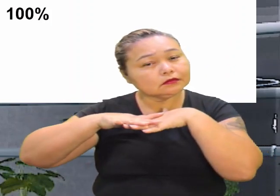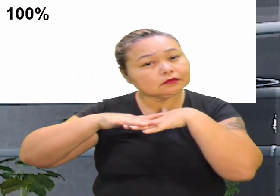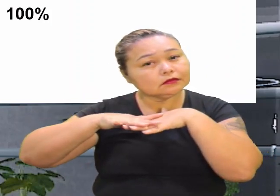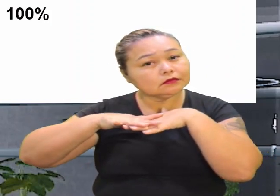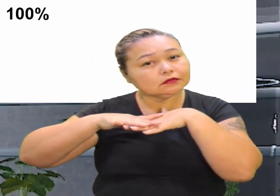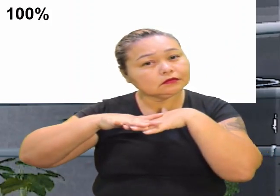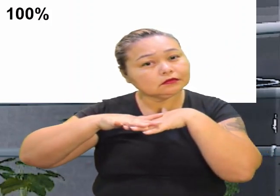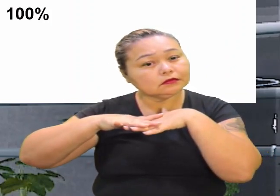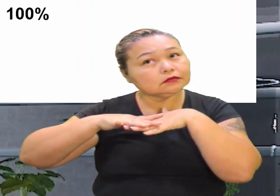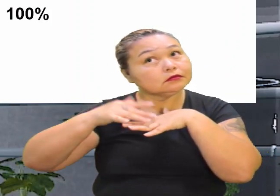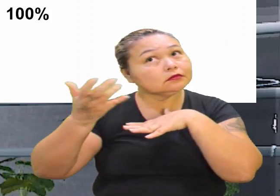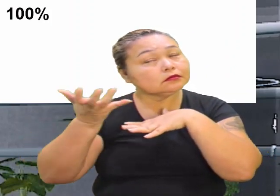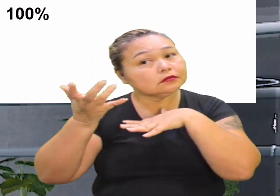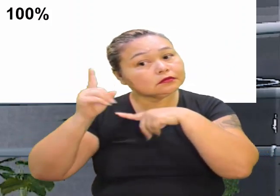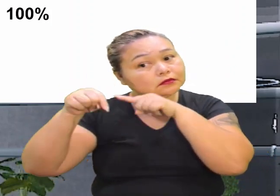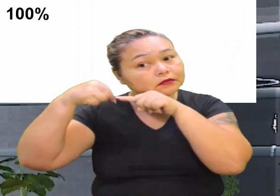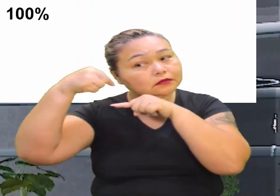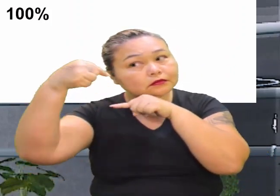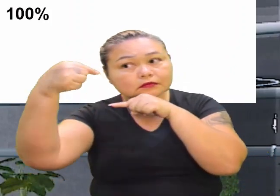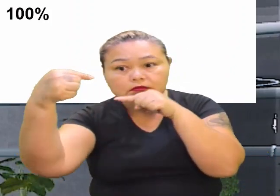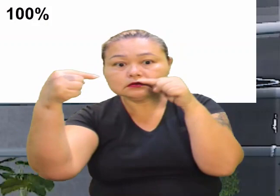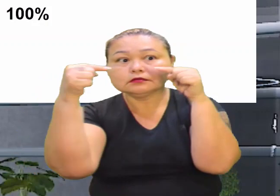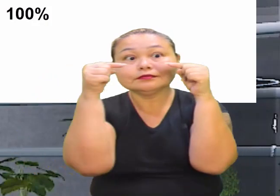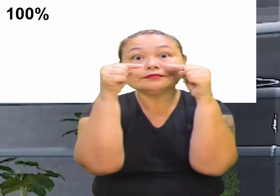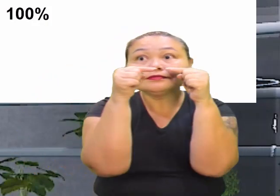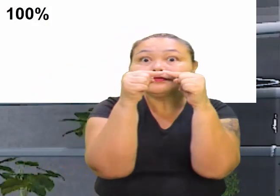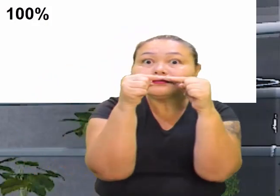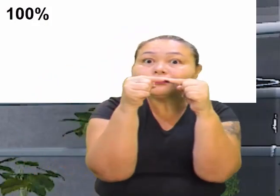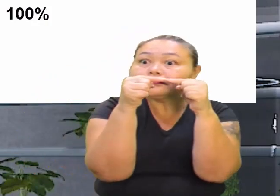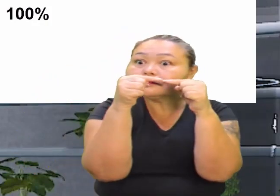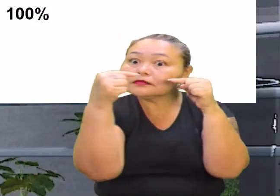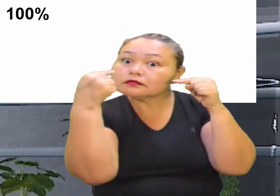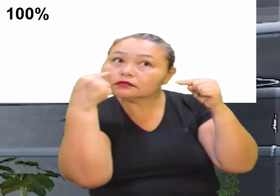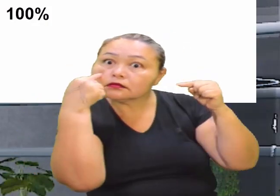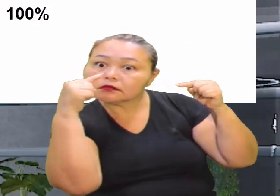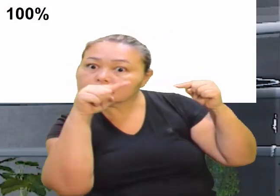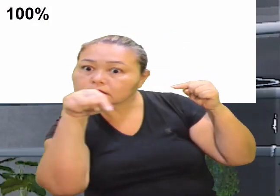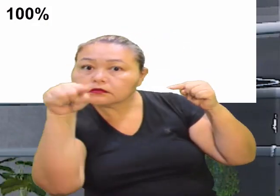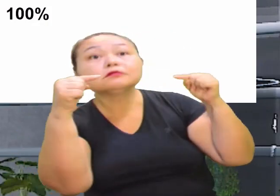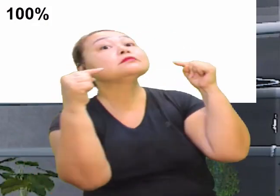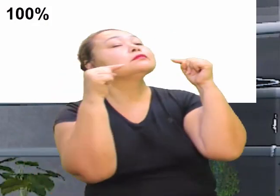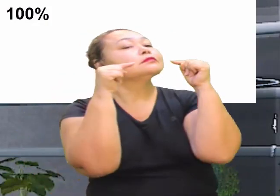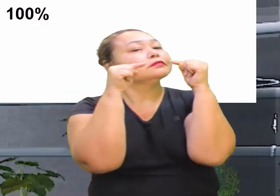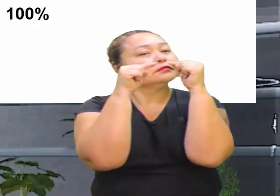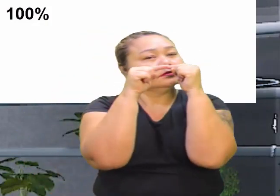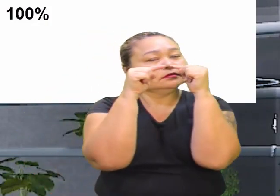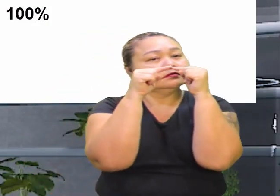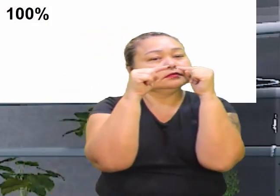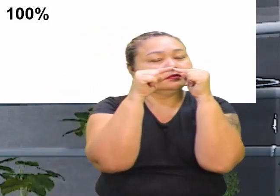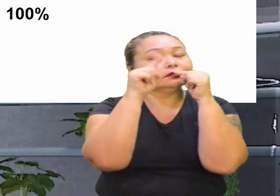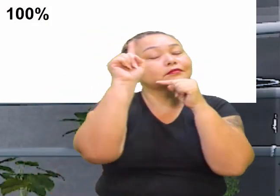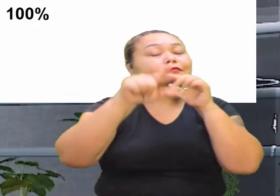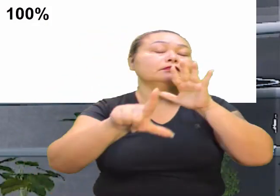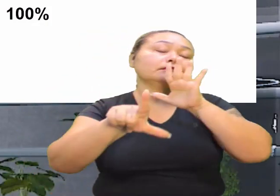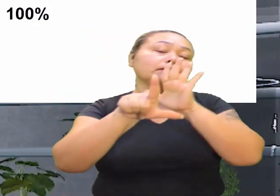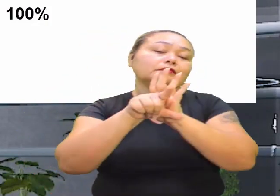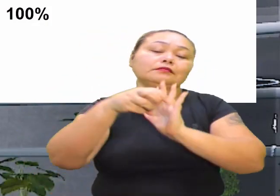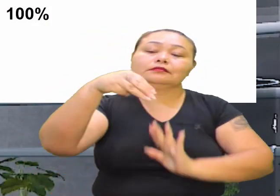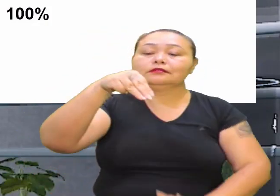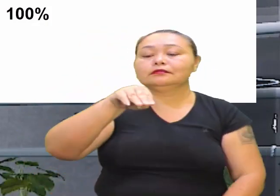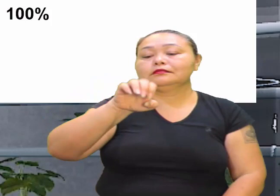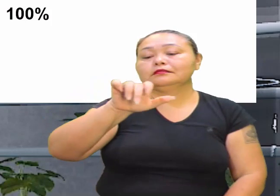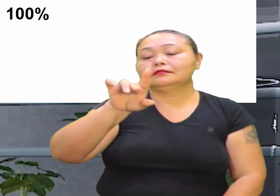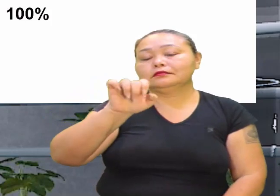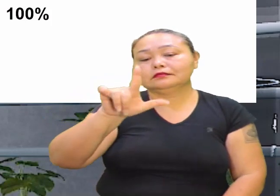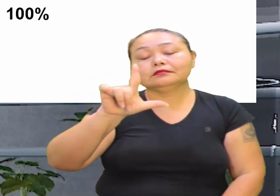o esperado bate com o que acontece. Esse é a lei mendeliana. Toda vez que